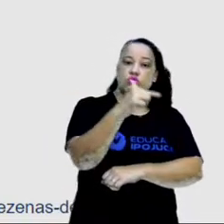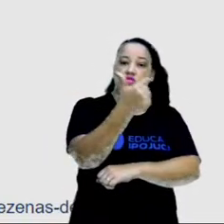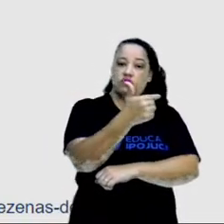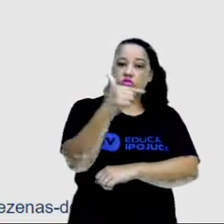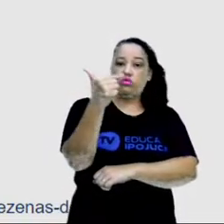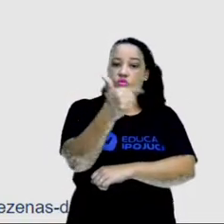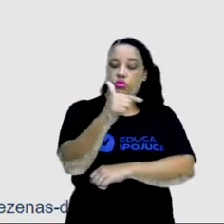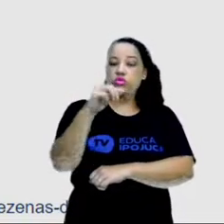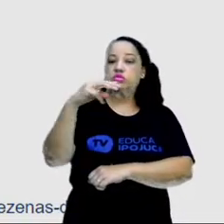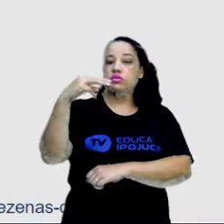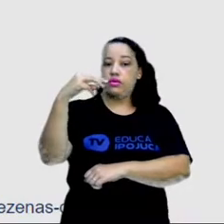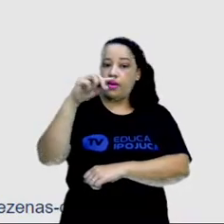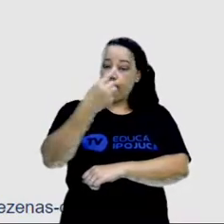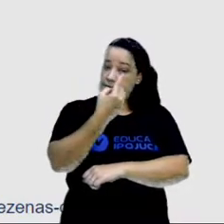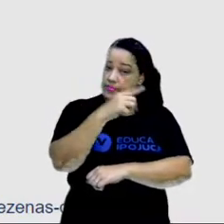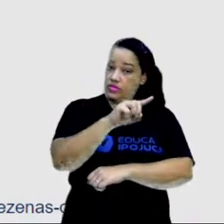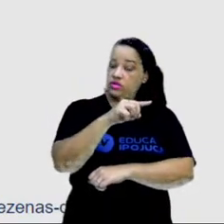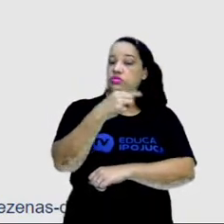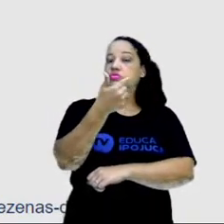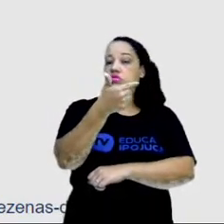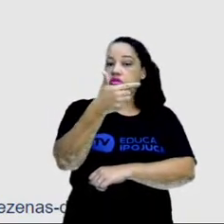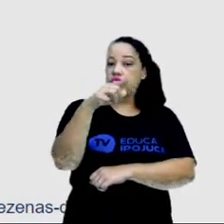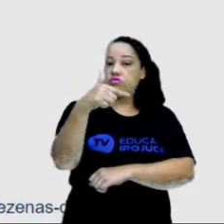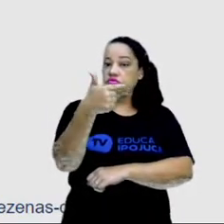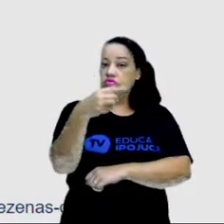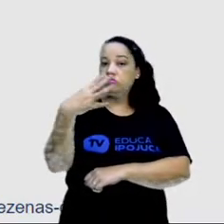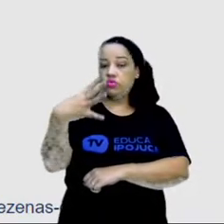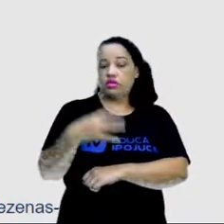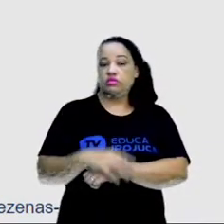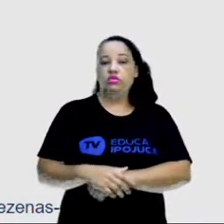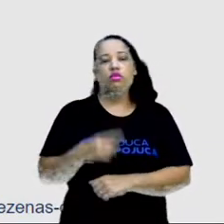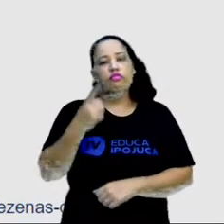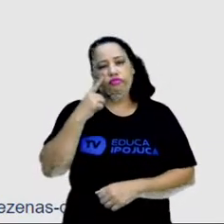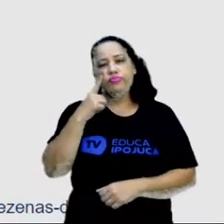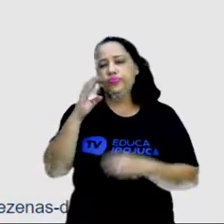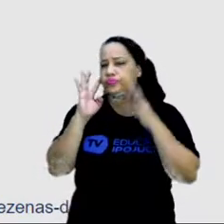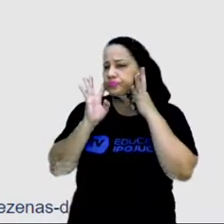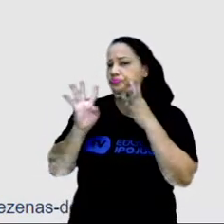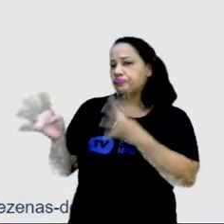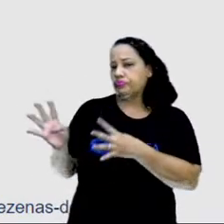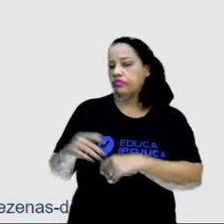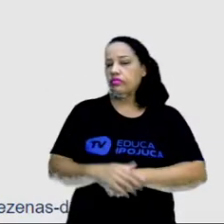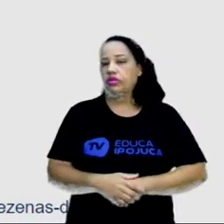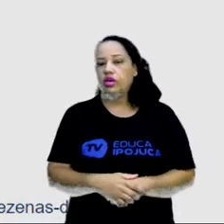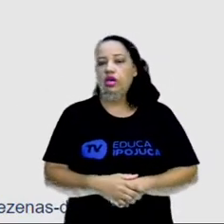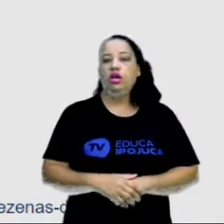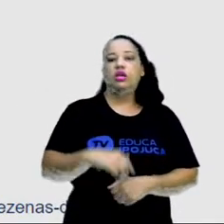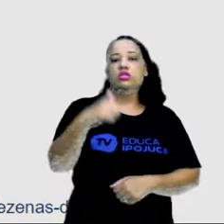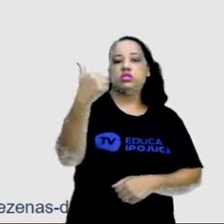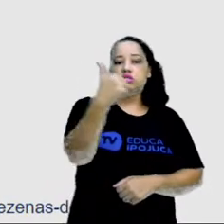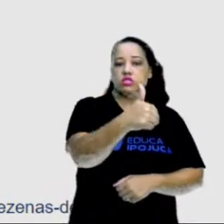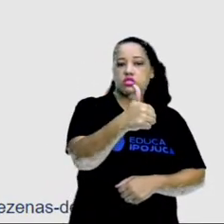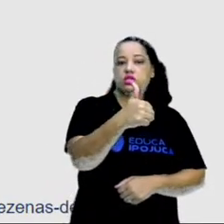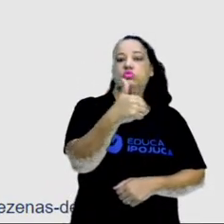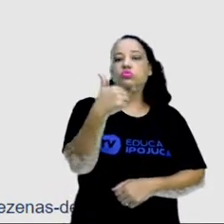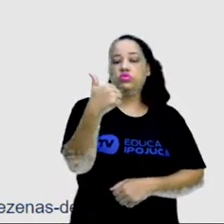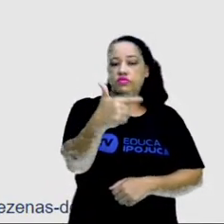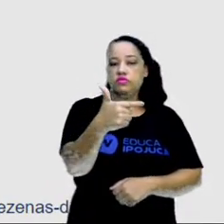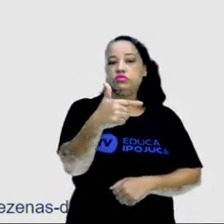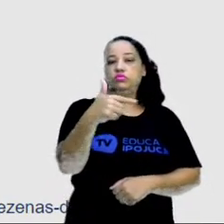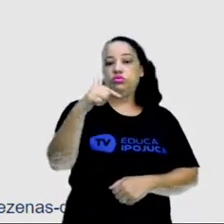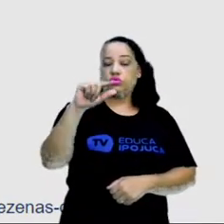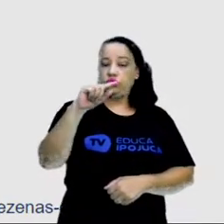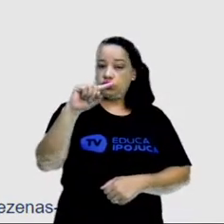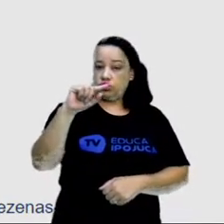122.154. E aqui eu quero que você visualize com a maior atenção. Esse 122.000, vamos lá? O primeiro